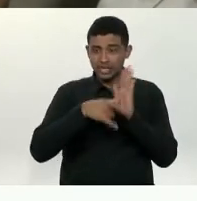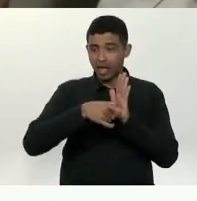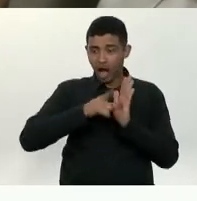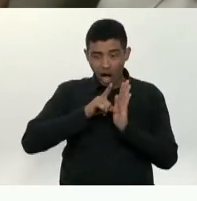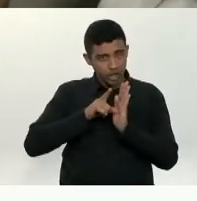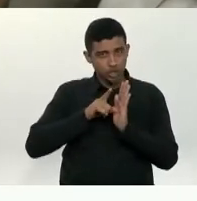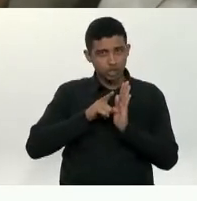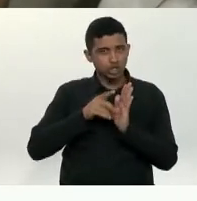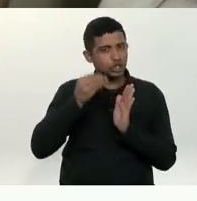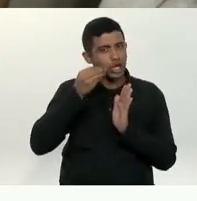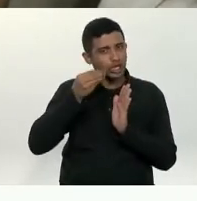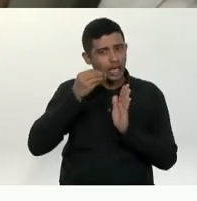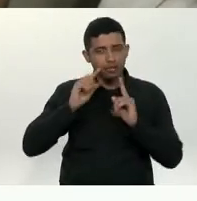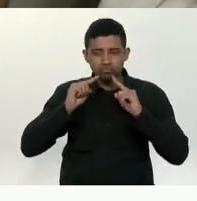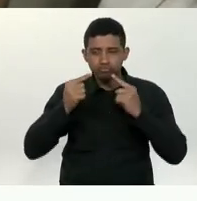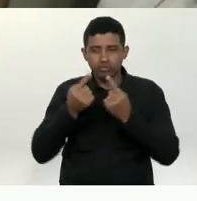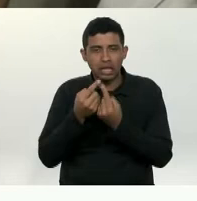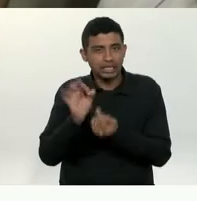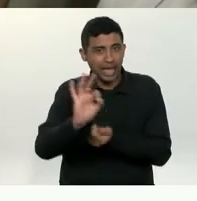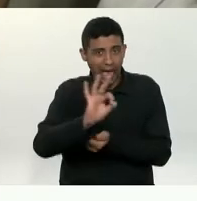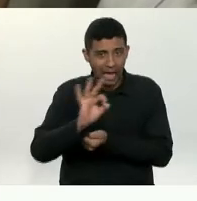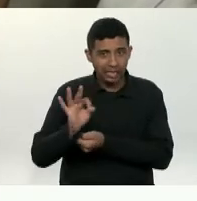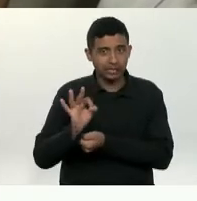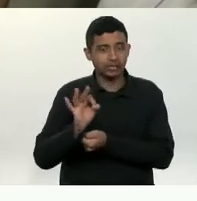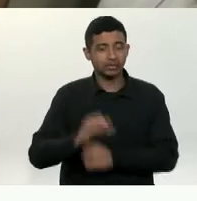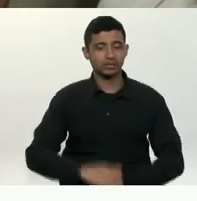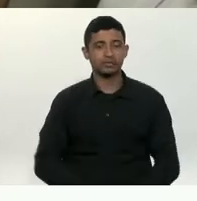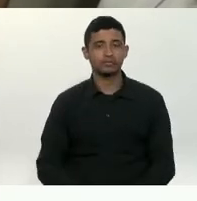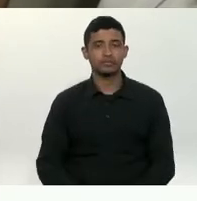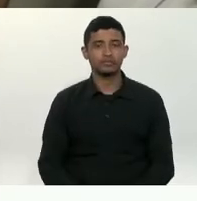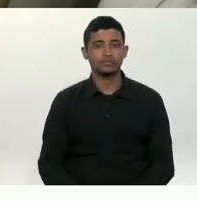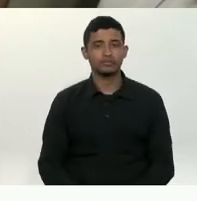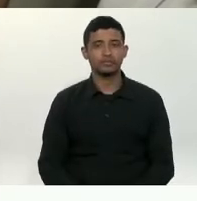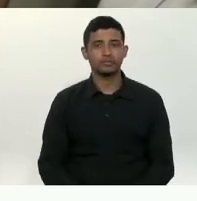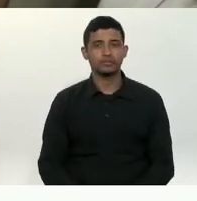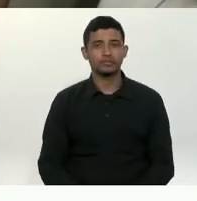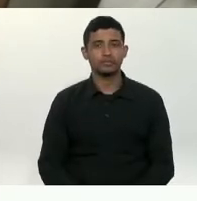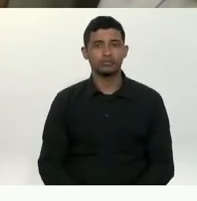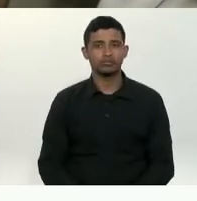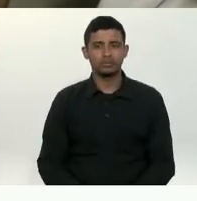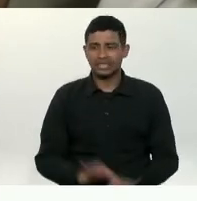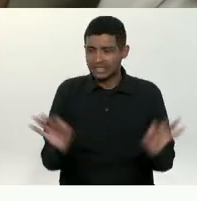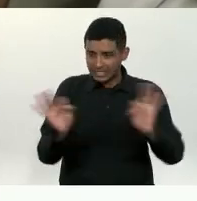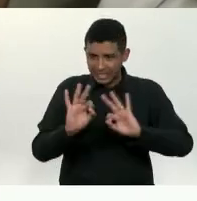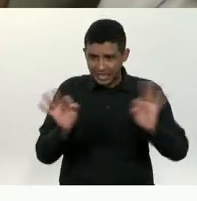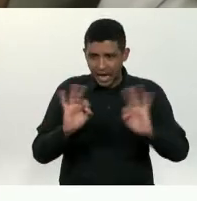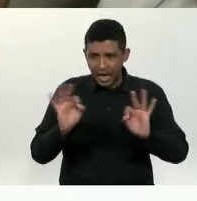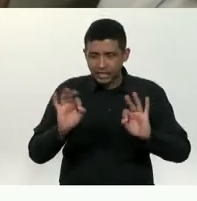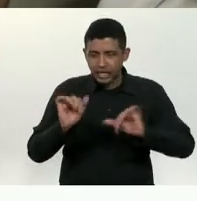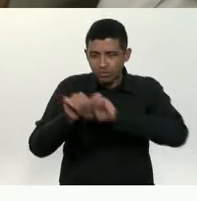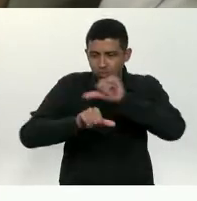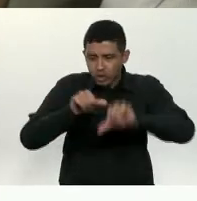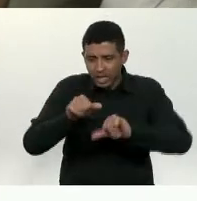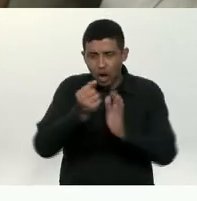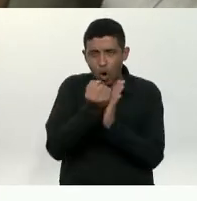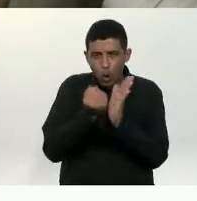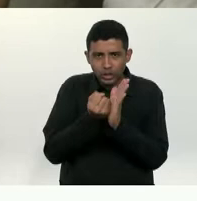outorga e promovamos e façamos a renovação da concessão em período